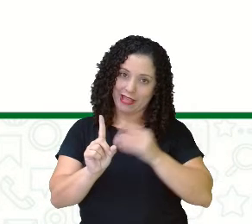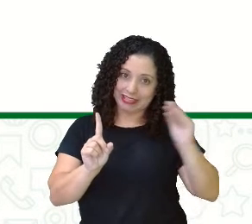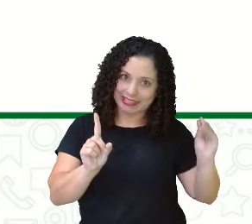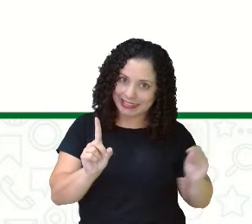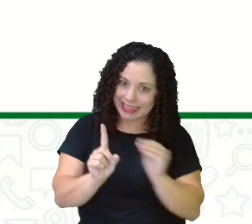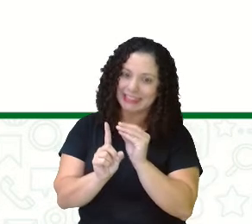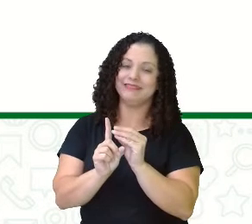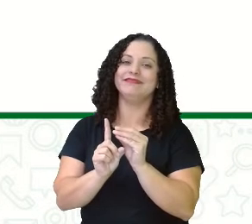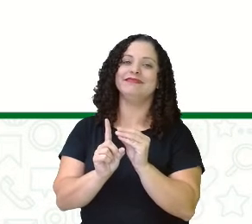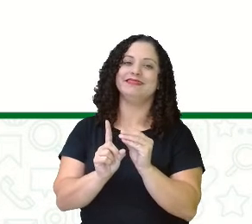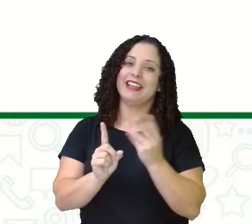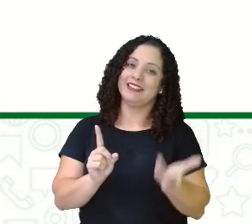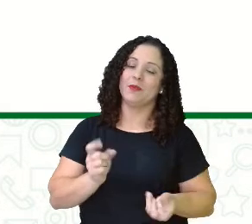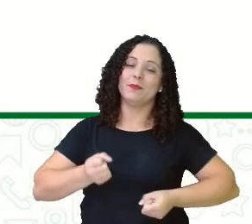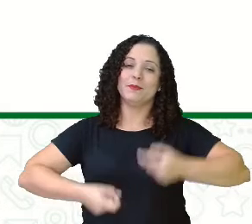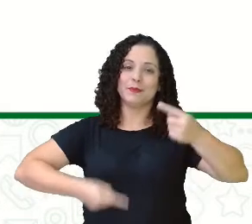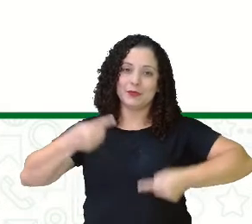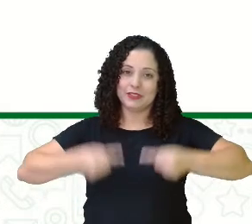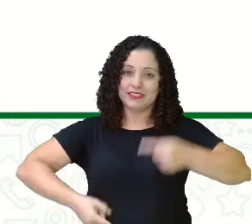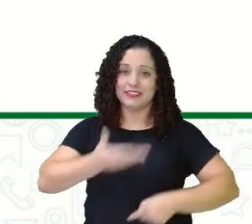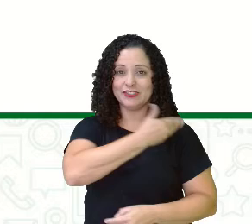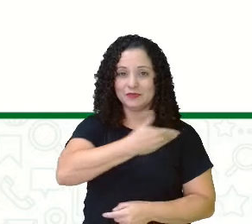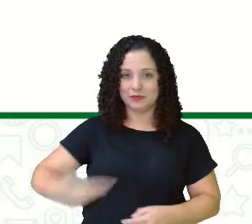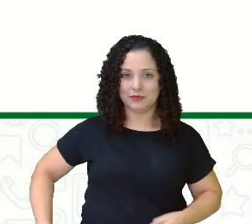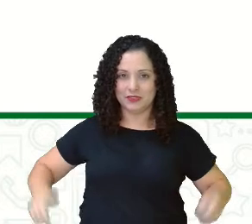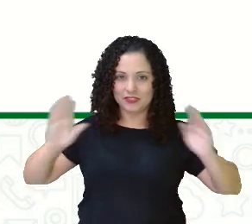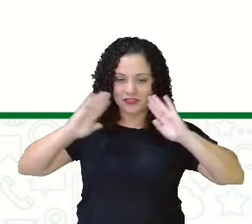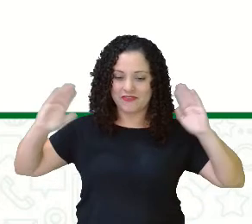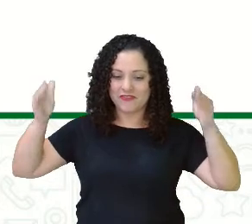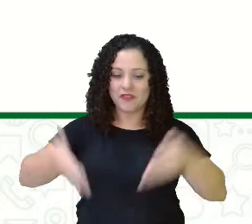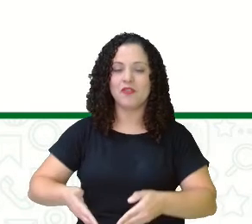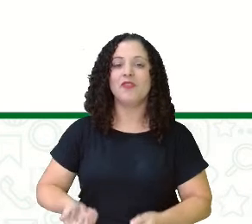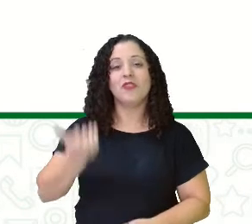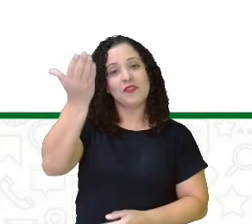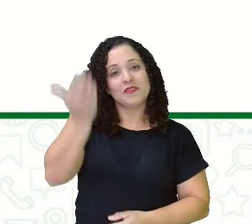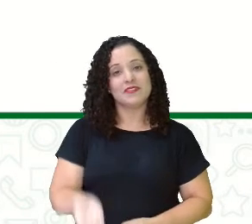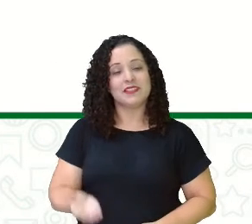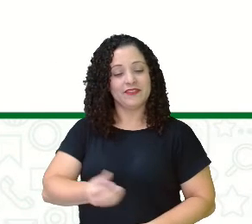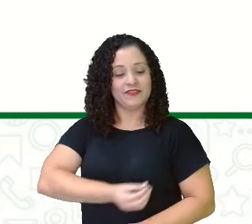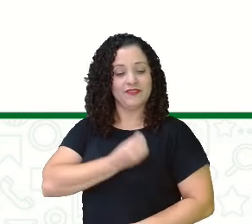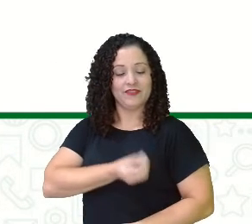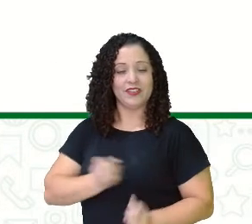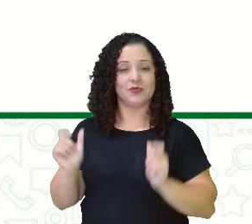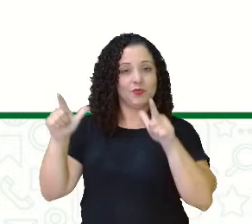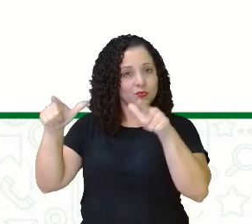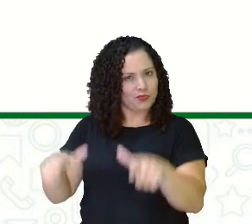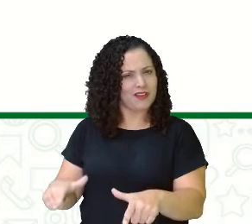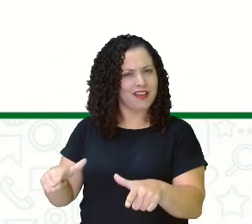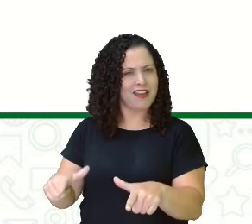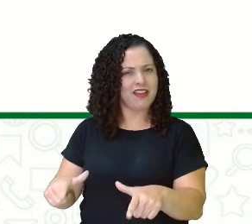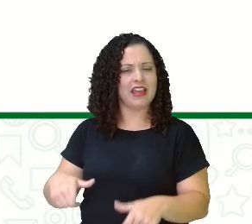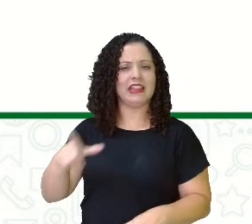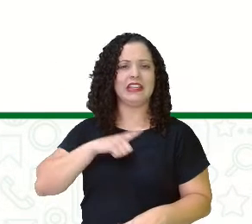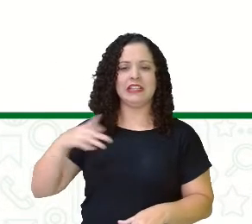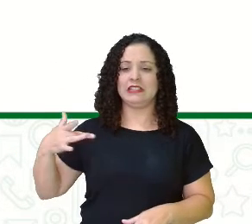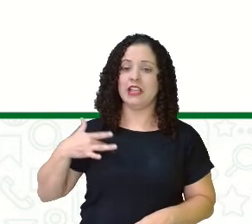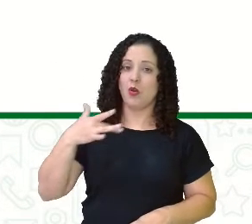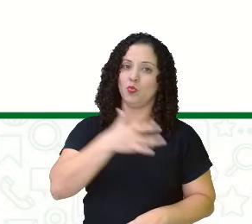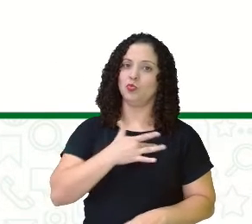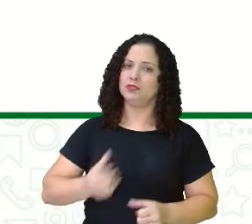voltamos ao tema, ó, políticas públicas específicas. Se você mora num local em que tem um sistema de